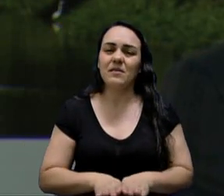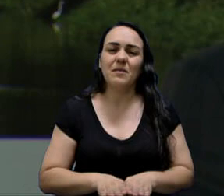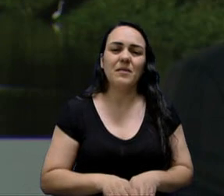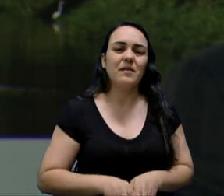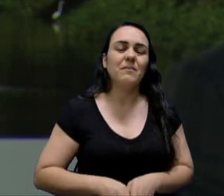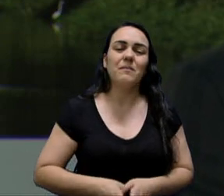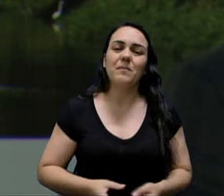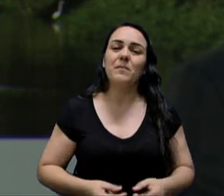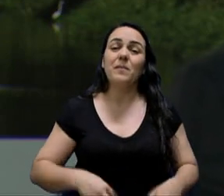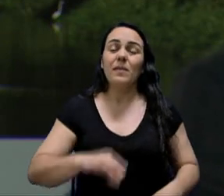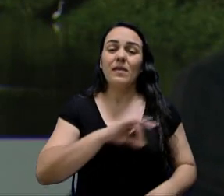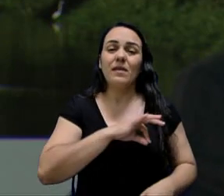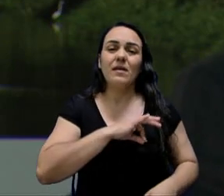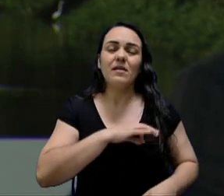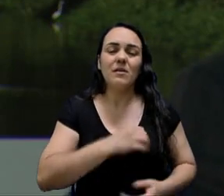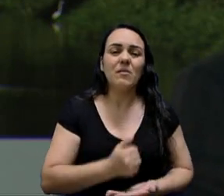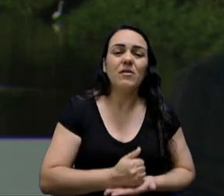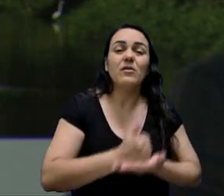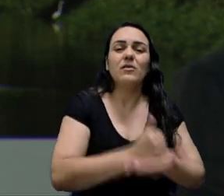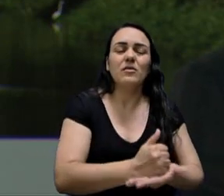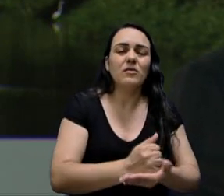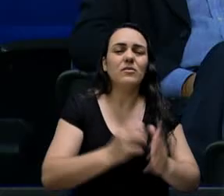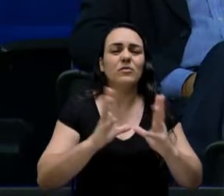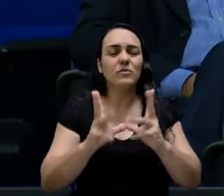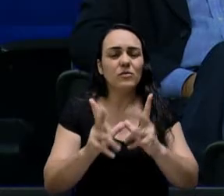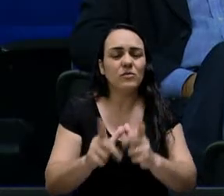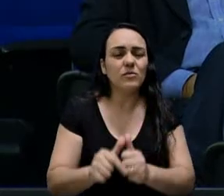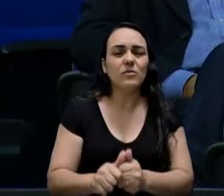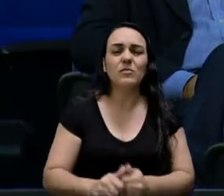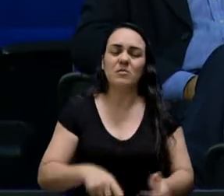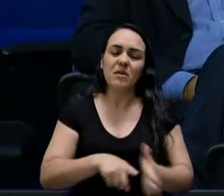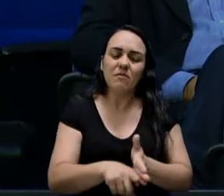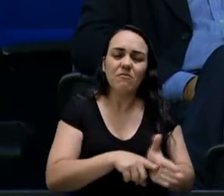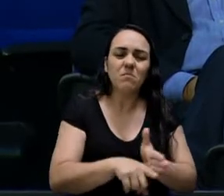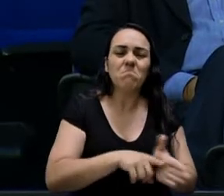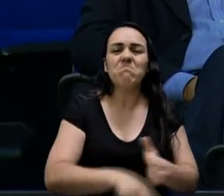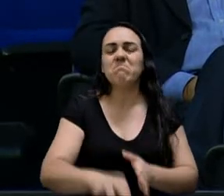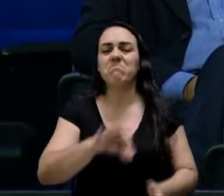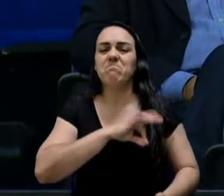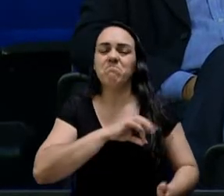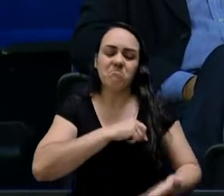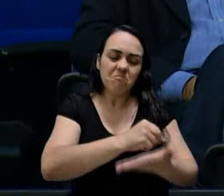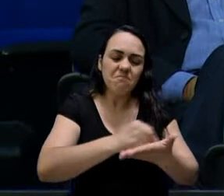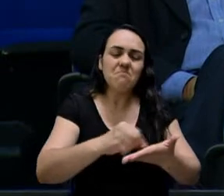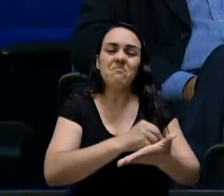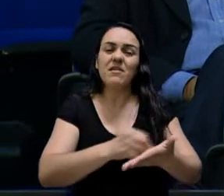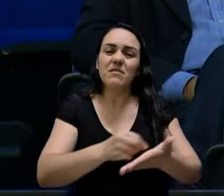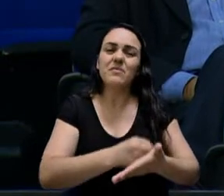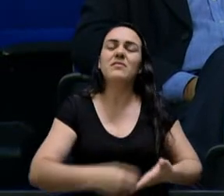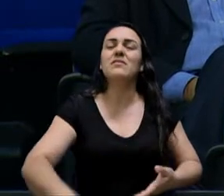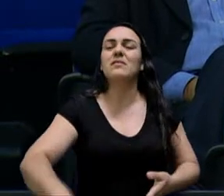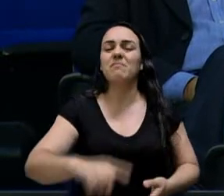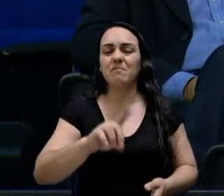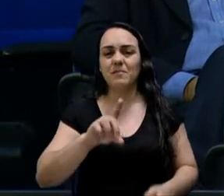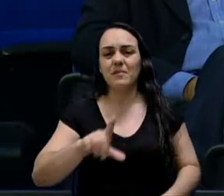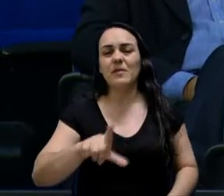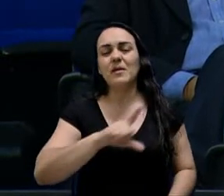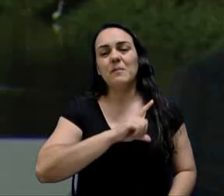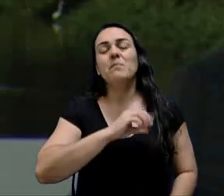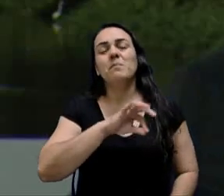papiloscopistas, agentes de telecomunicações, investigadores de polícia, escrivães de polícia e delegados de polícia